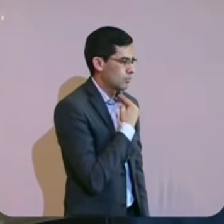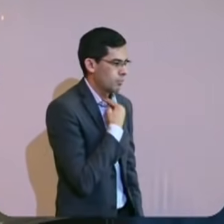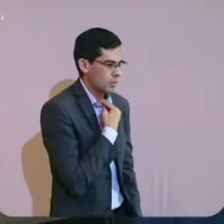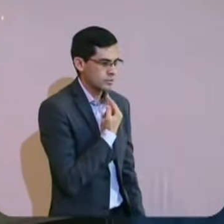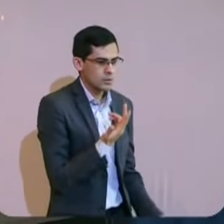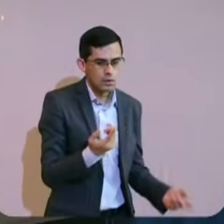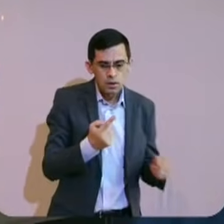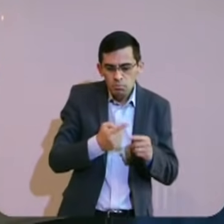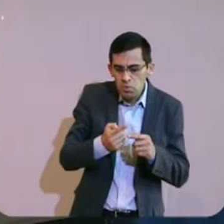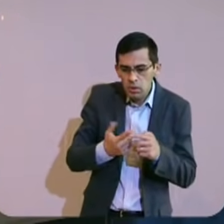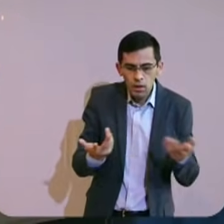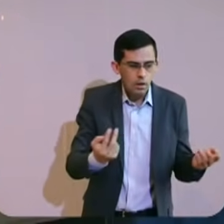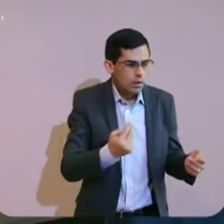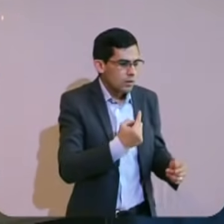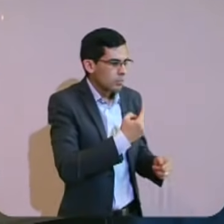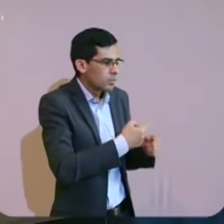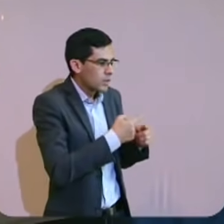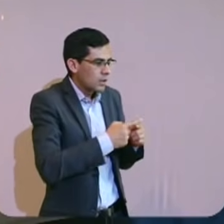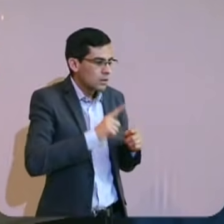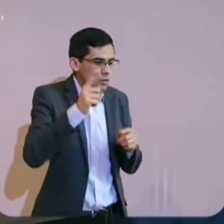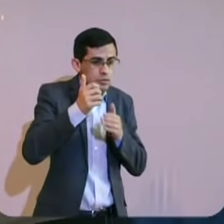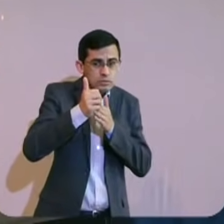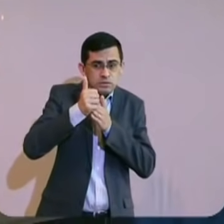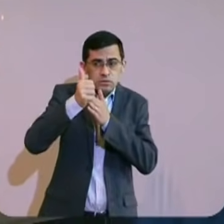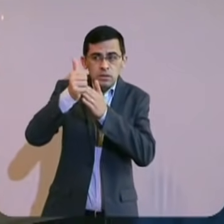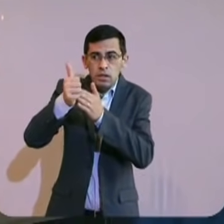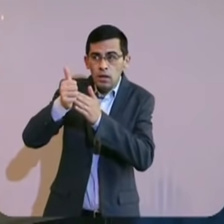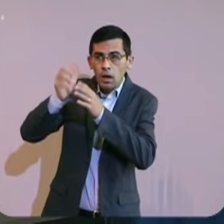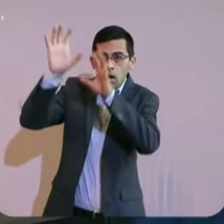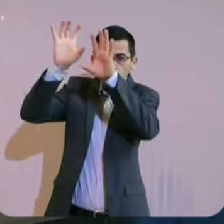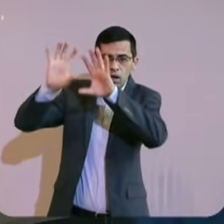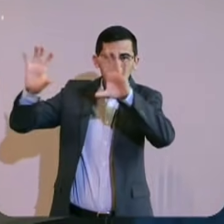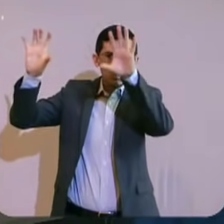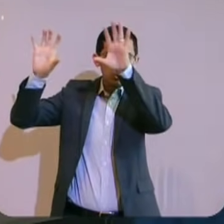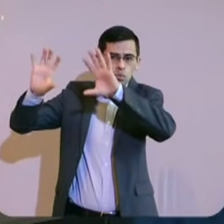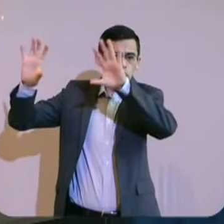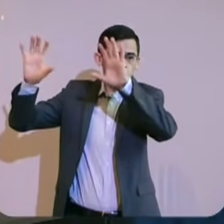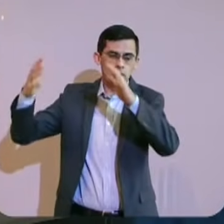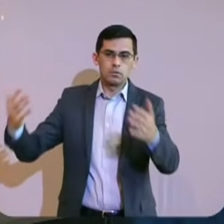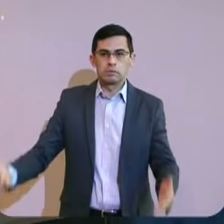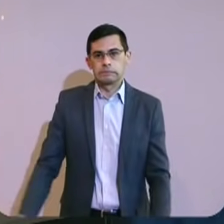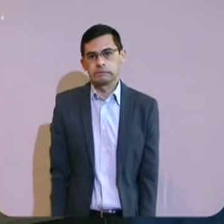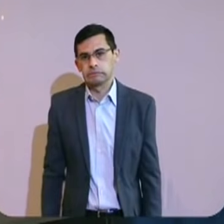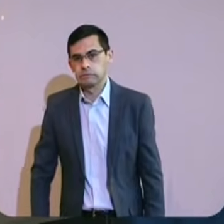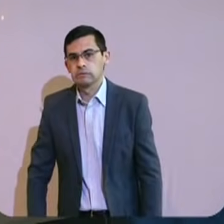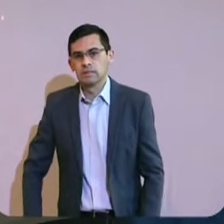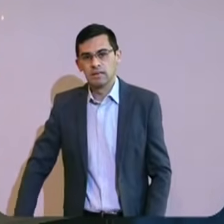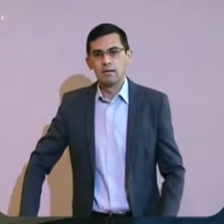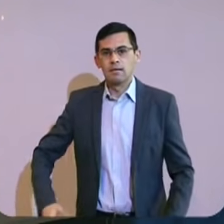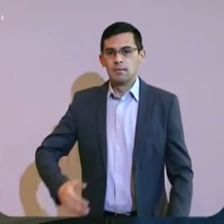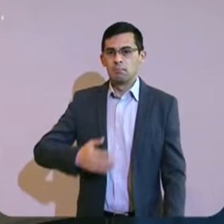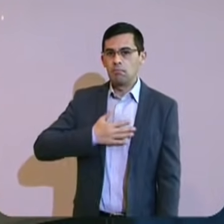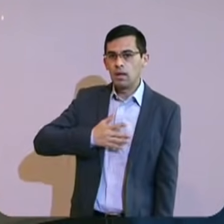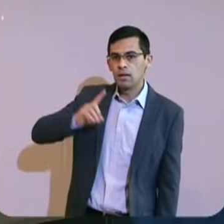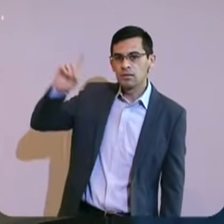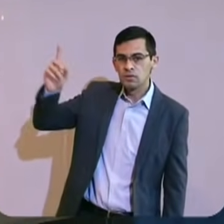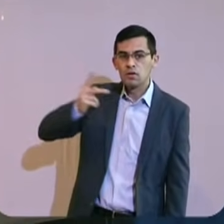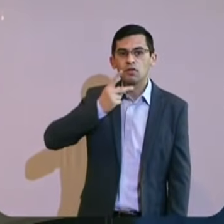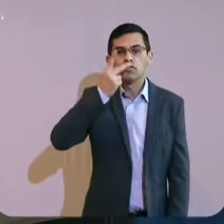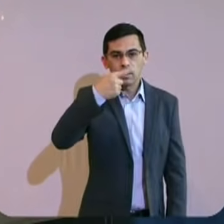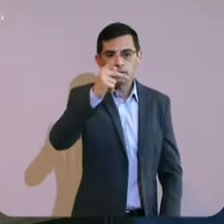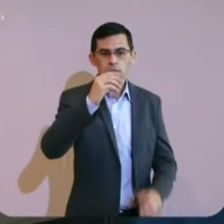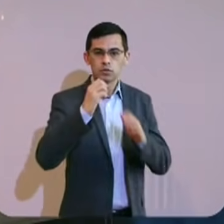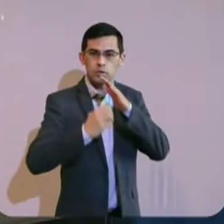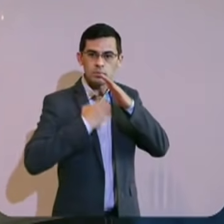Porque Deus mandou seguir a nuvem. Meu Deus do céu, fala isso lá na tua empresa que você